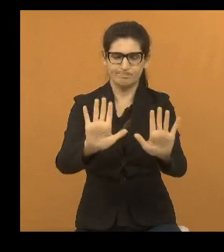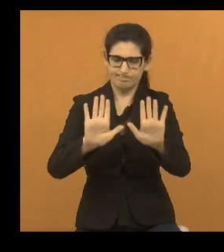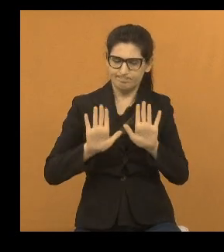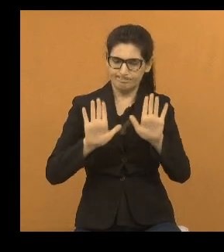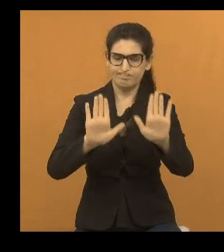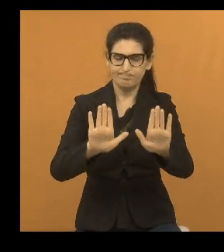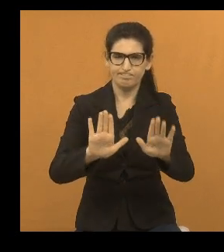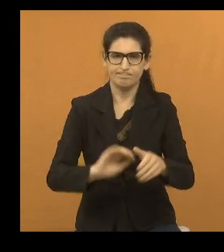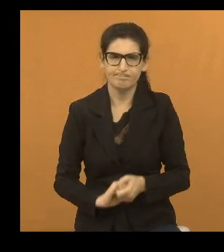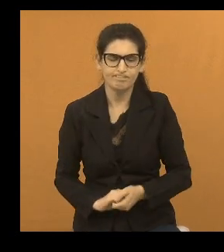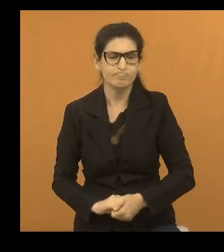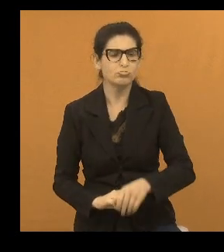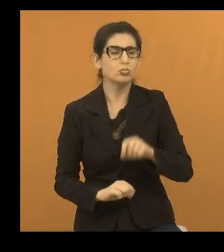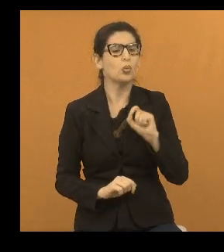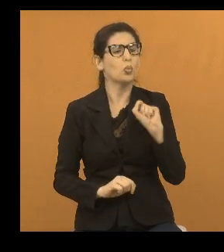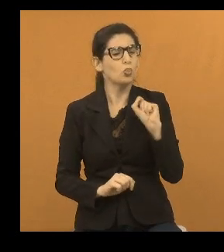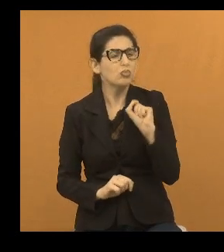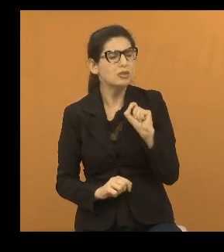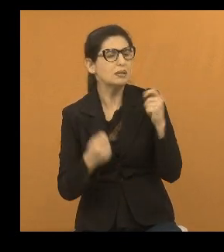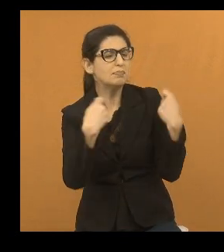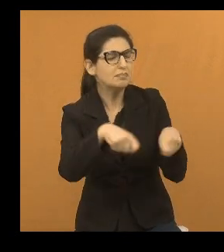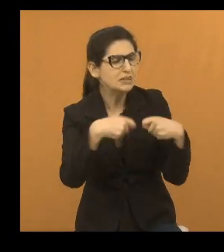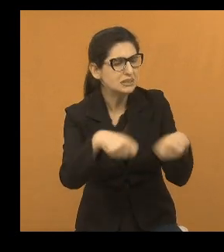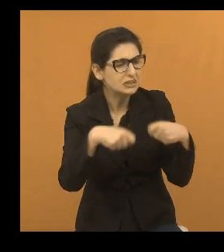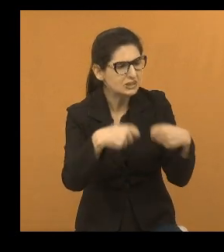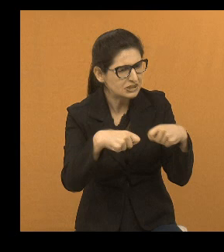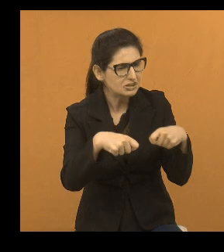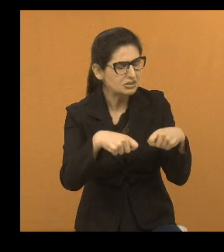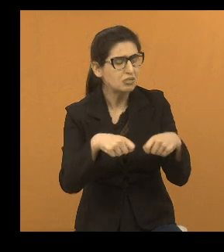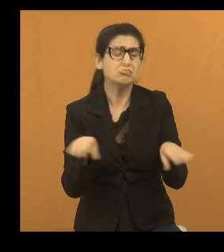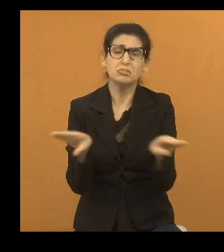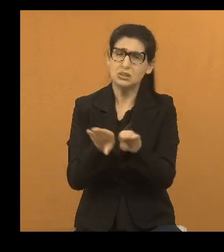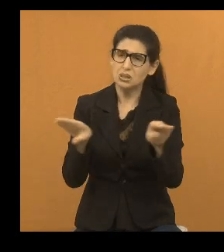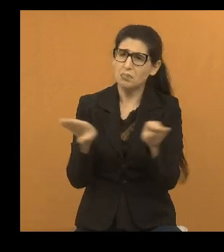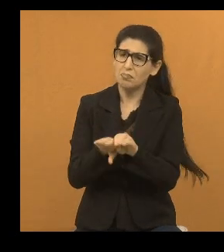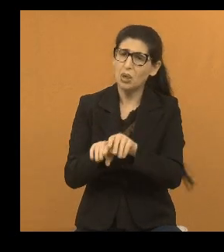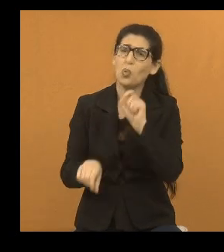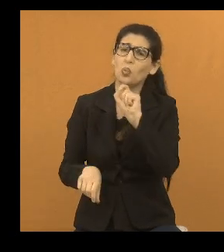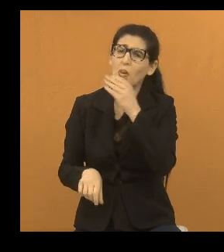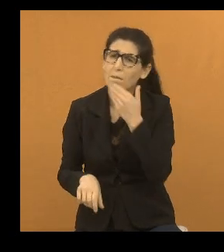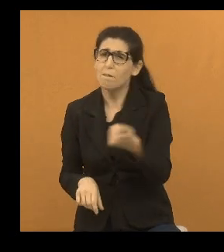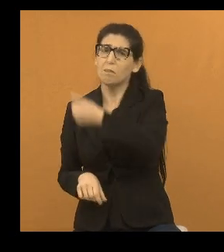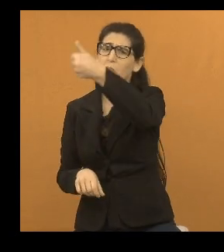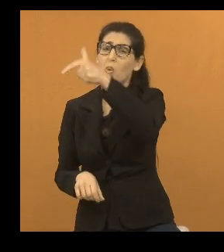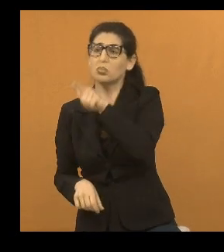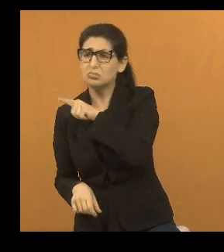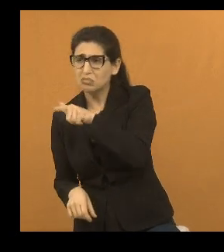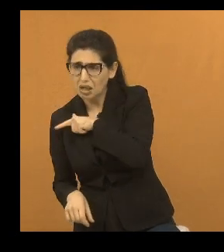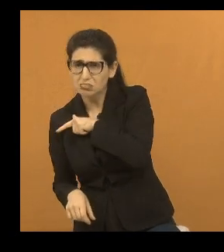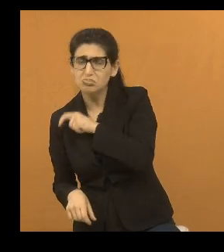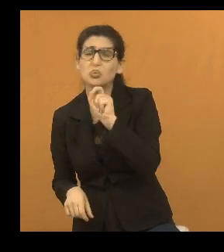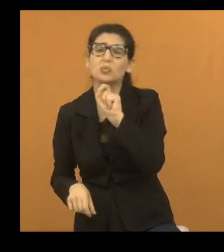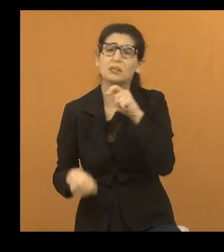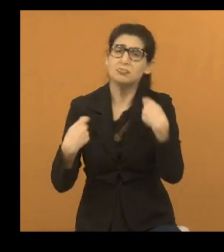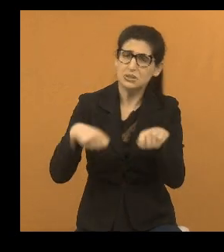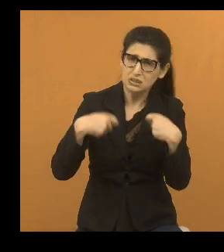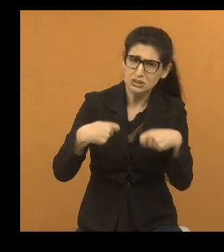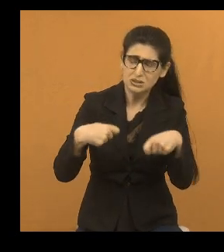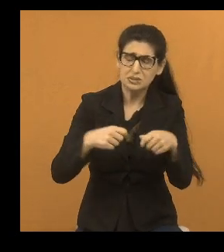são as fragilidades identificadas e as potencialidades do que teremos e do que já temos no município,